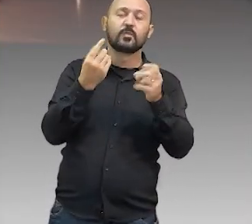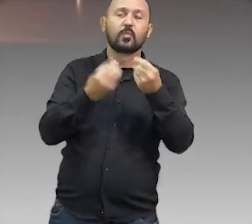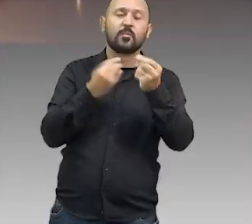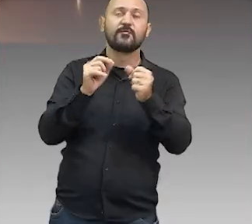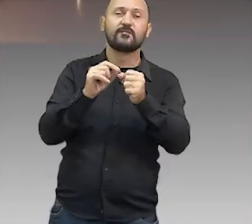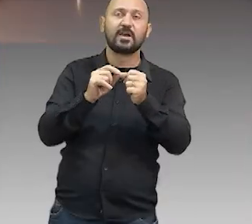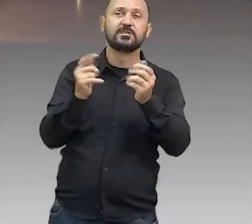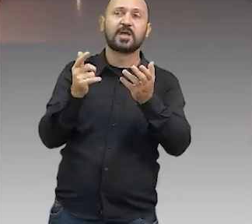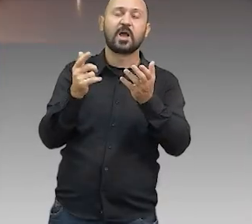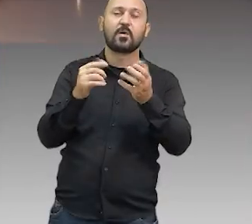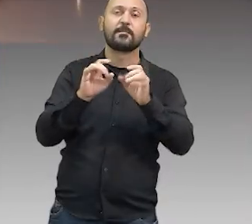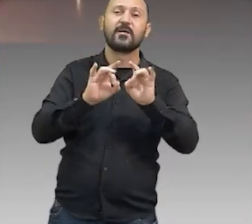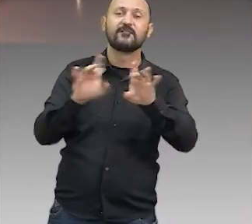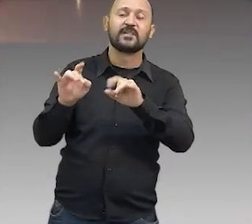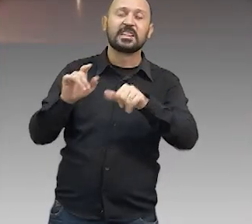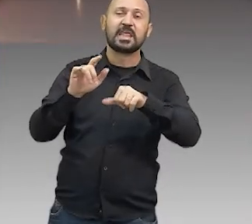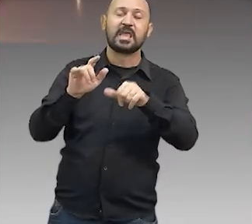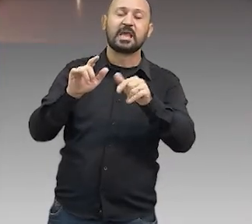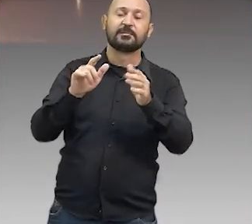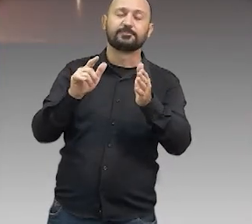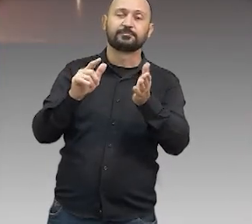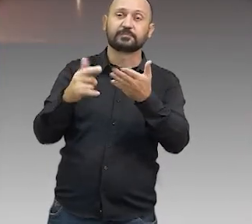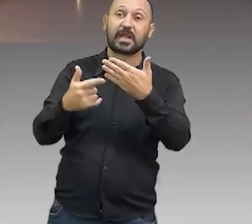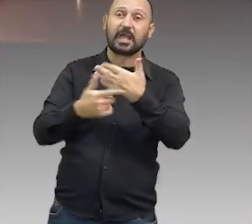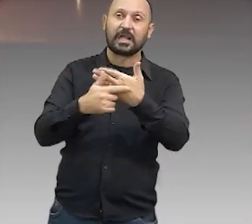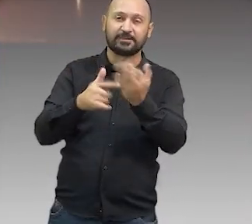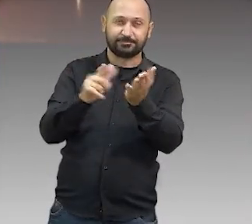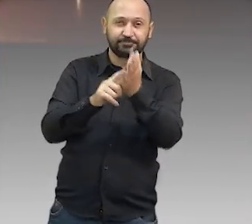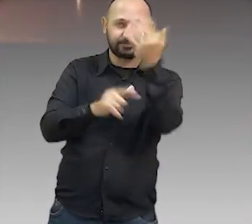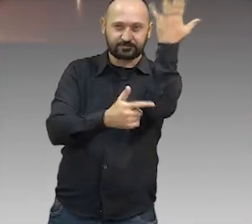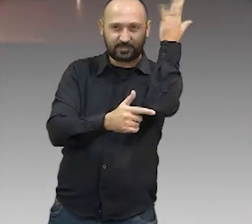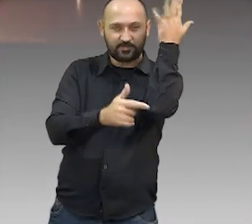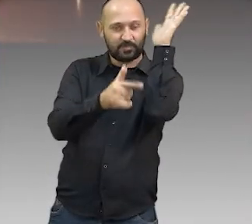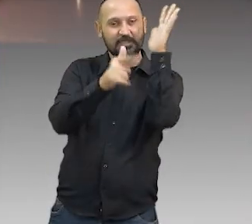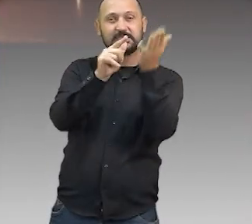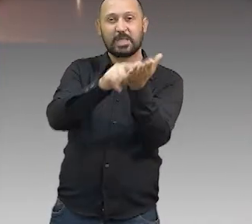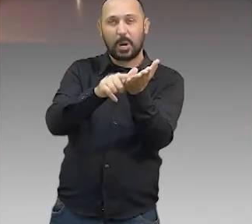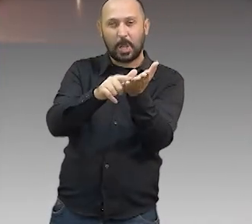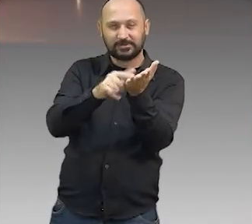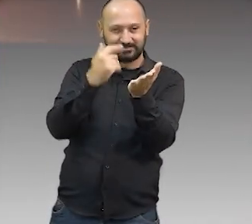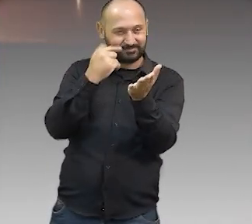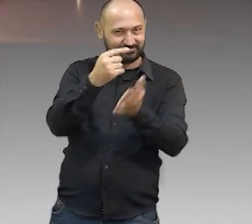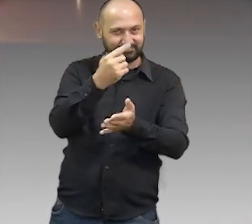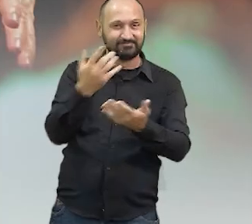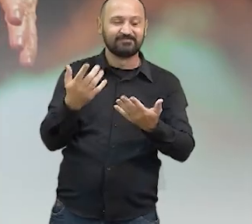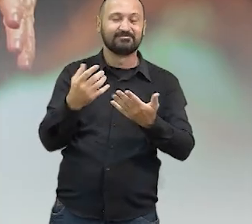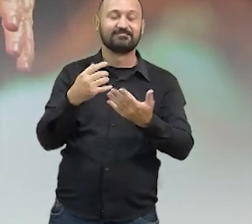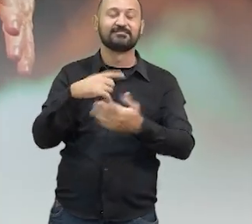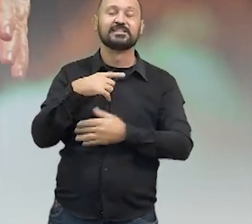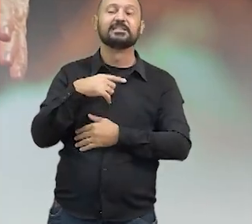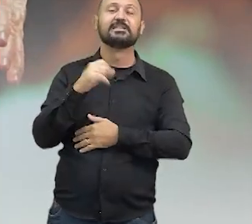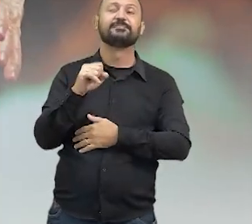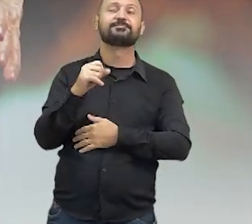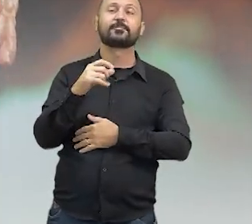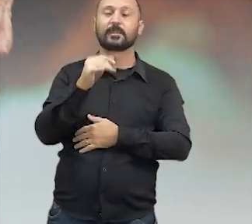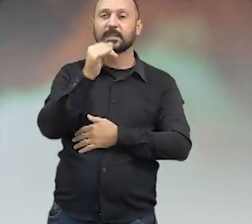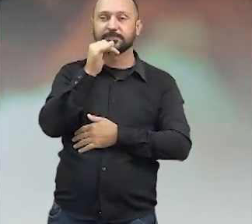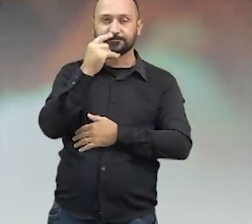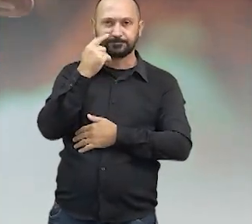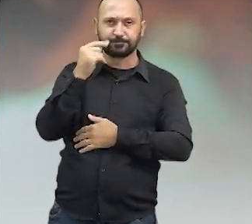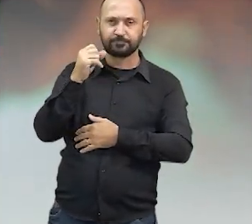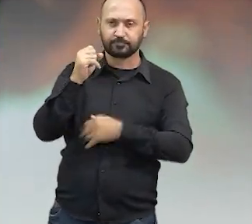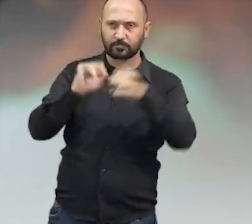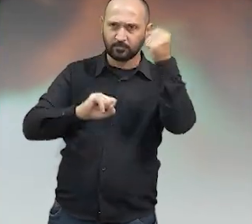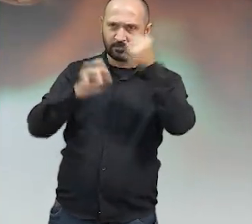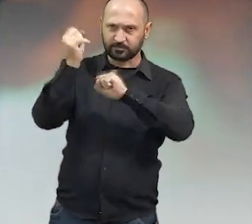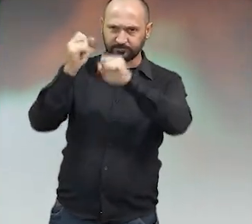o mercado da celulose, a questão da logística. E a gente, por